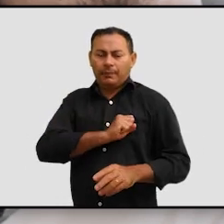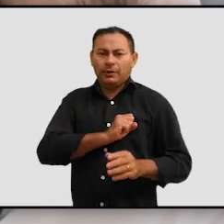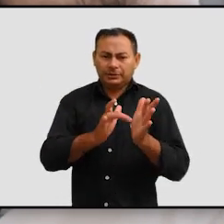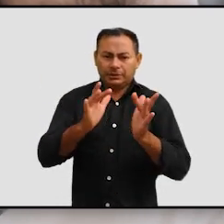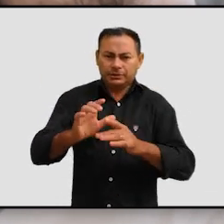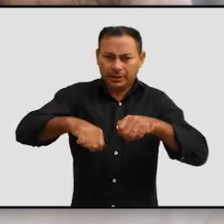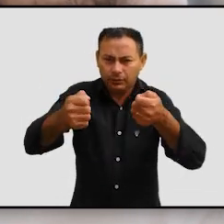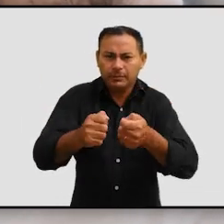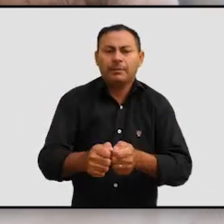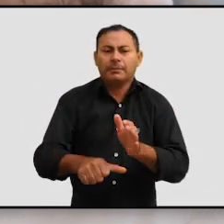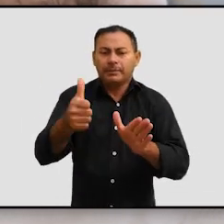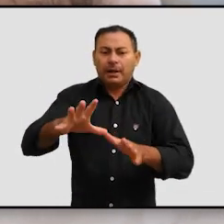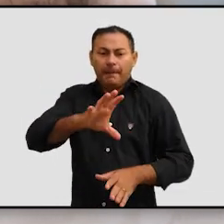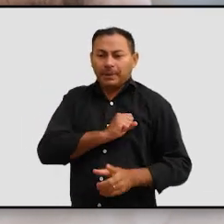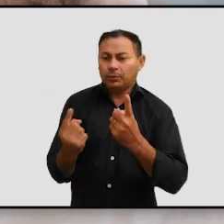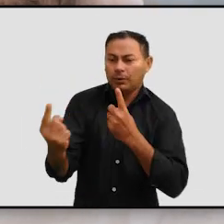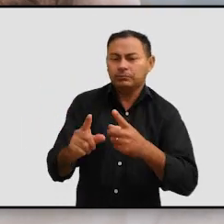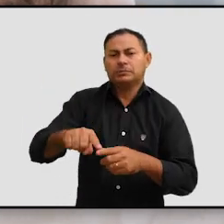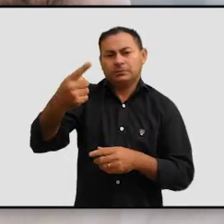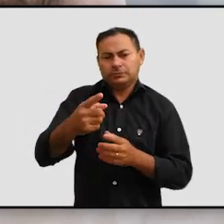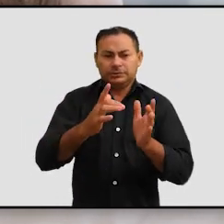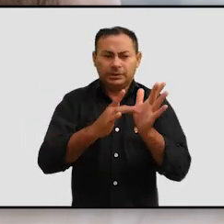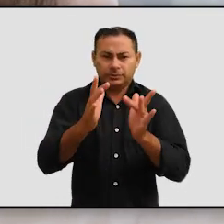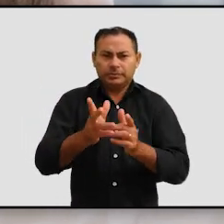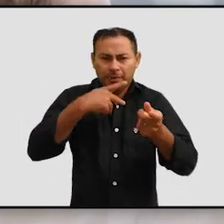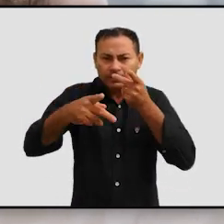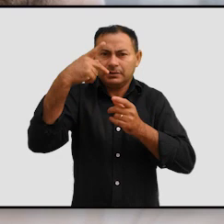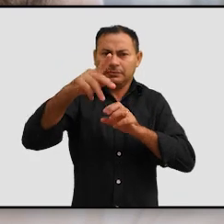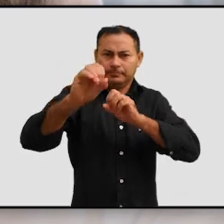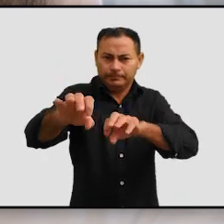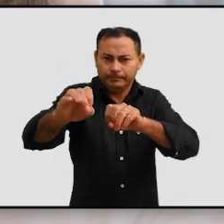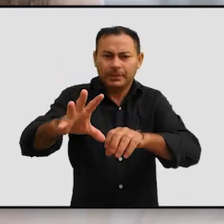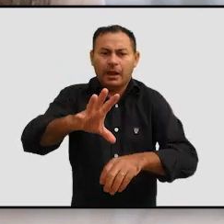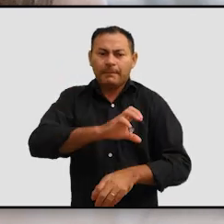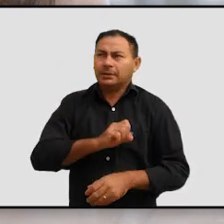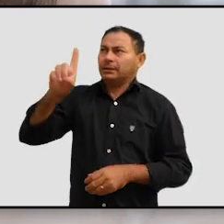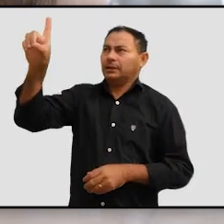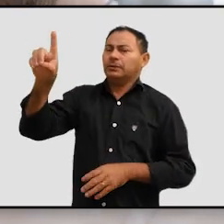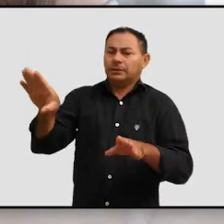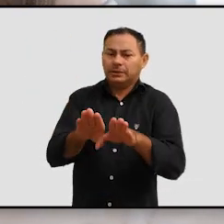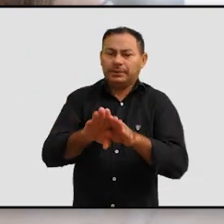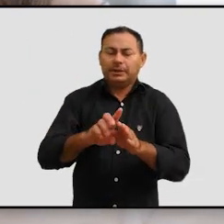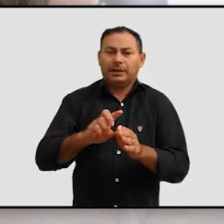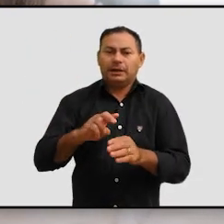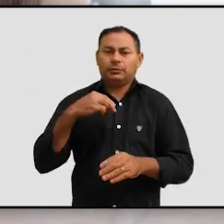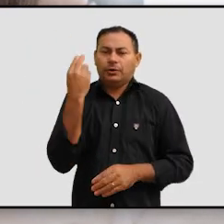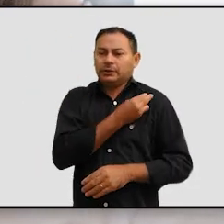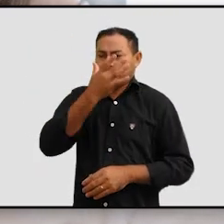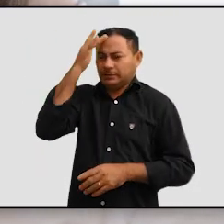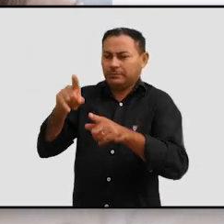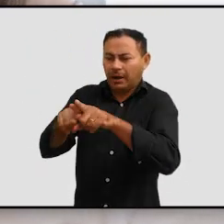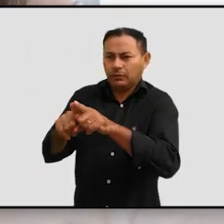amor? Primeiro, amando uns aos outros. Depois, conforme Jesus destacou em seu ensino, amando a Deus e ao nosso